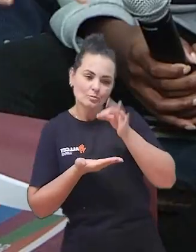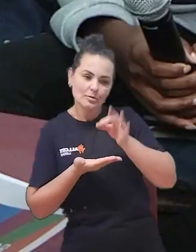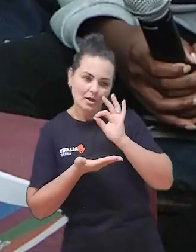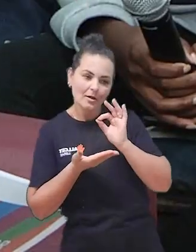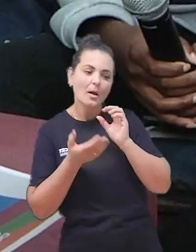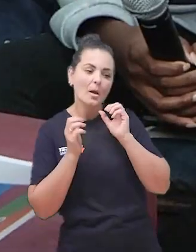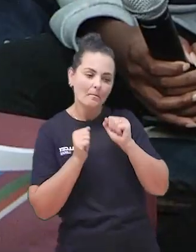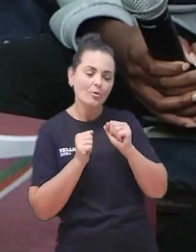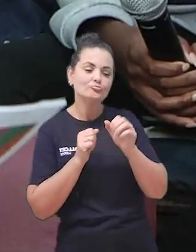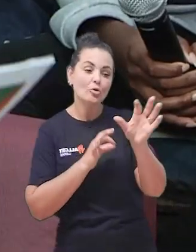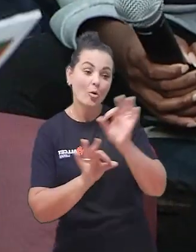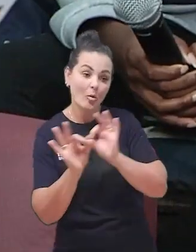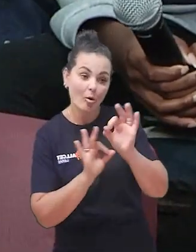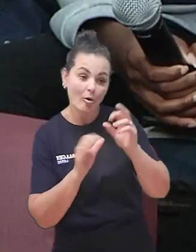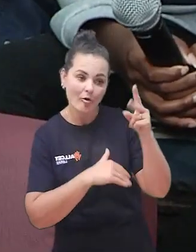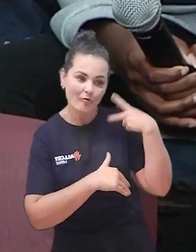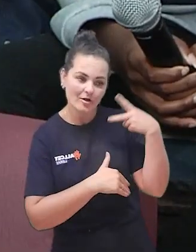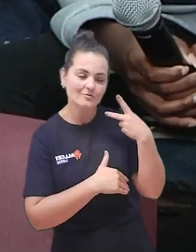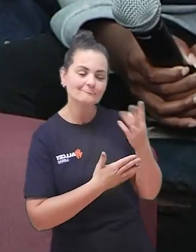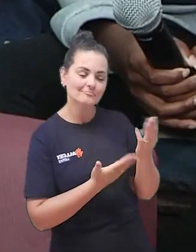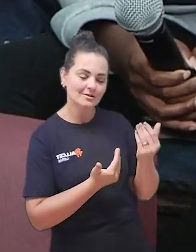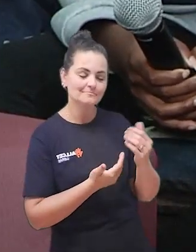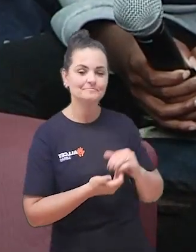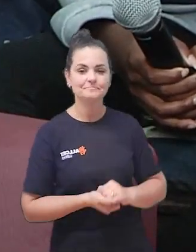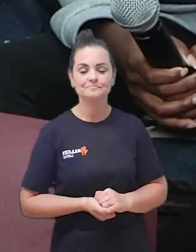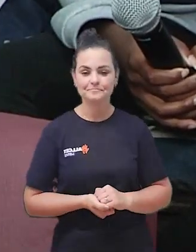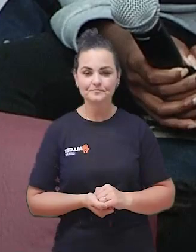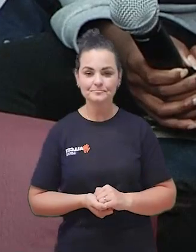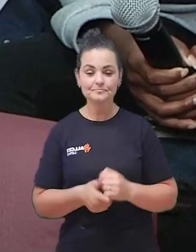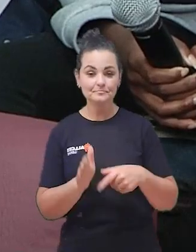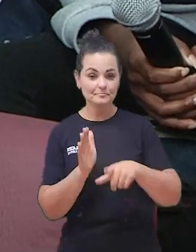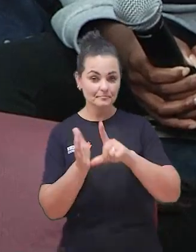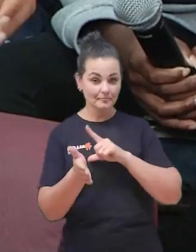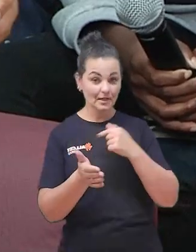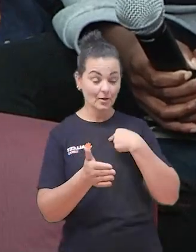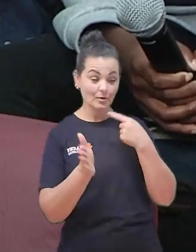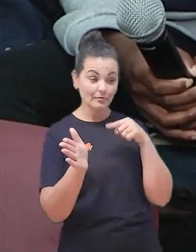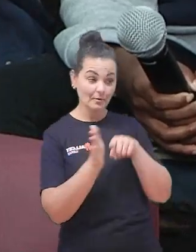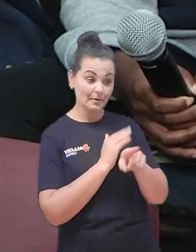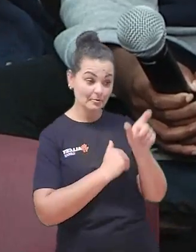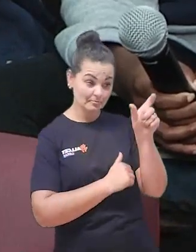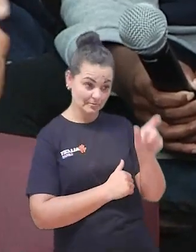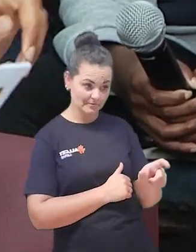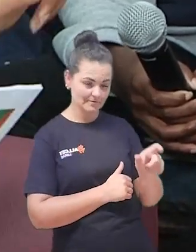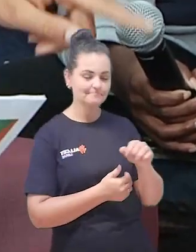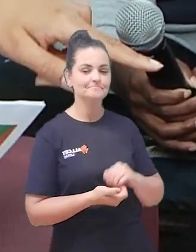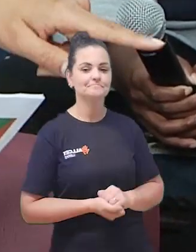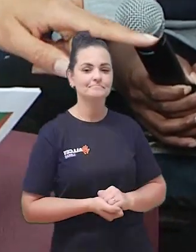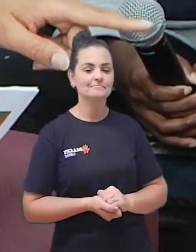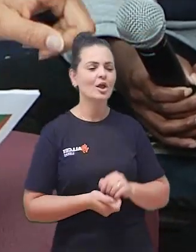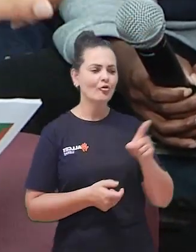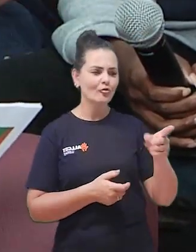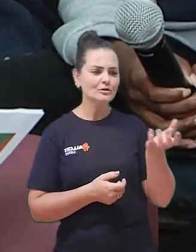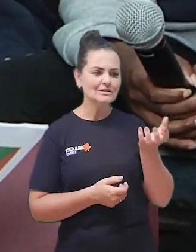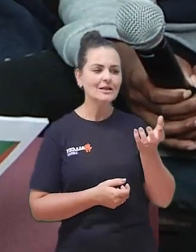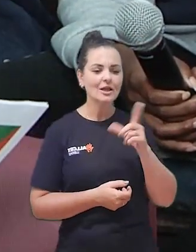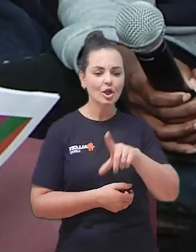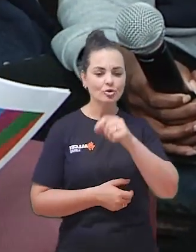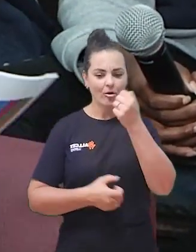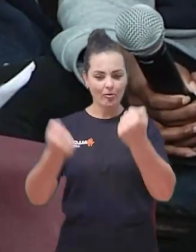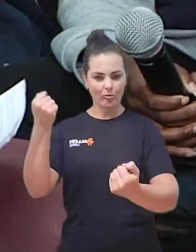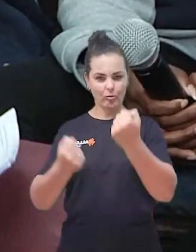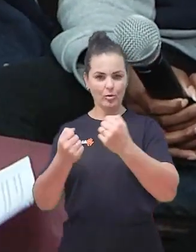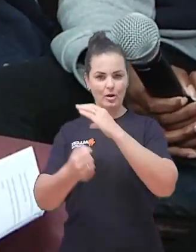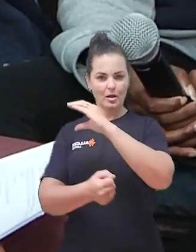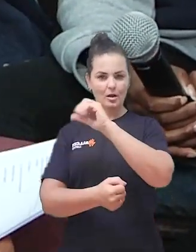e assim os mirins vão se preparando. Antes deles, eu quero fazer uma pergunta. A caminhonete ou o